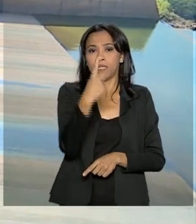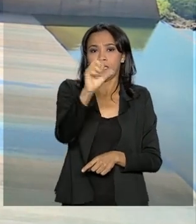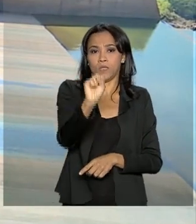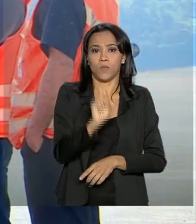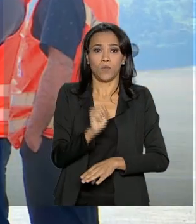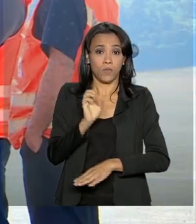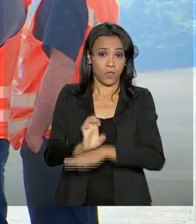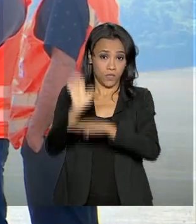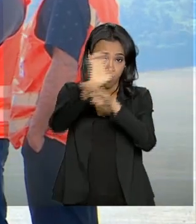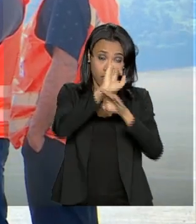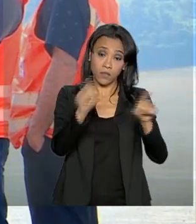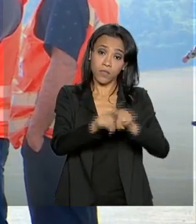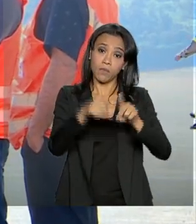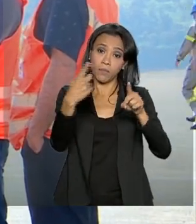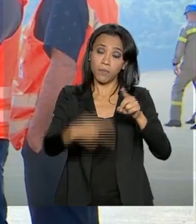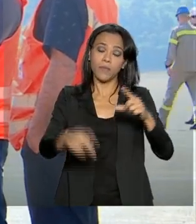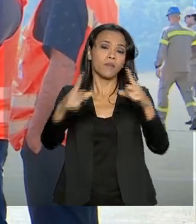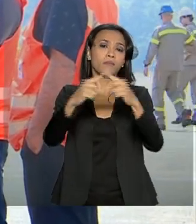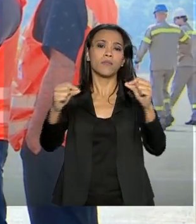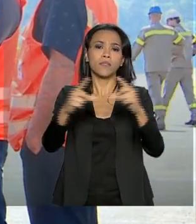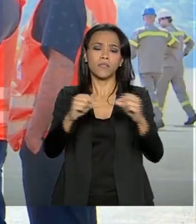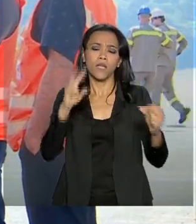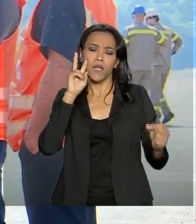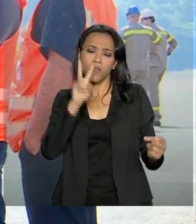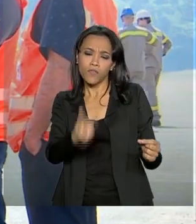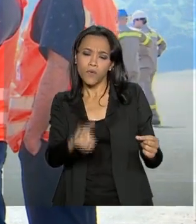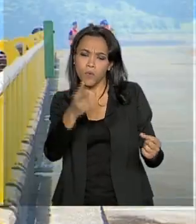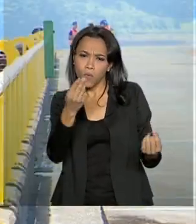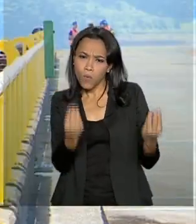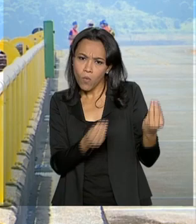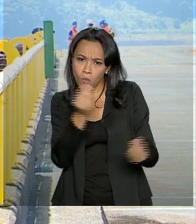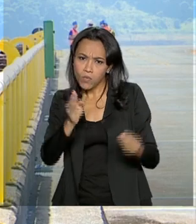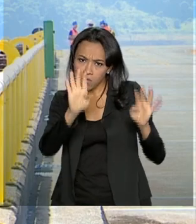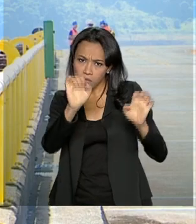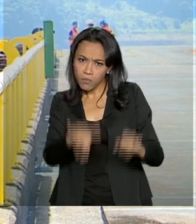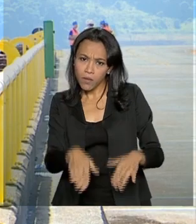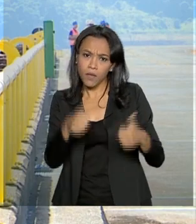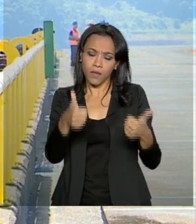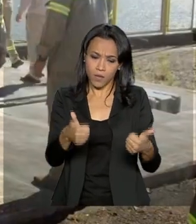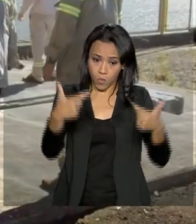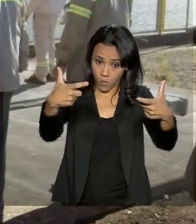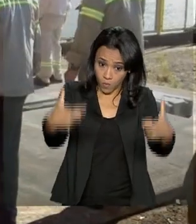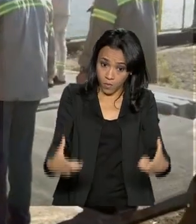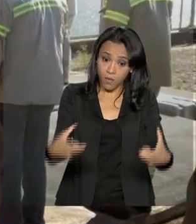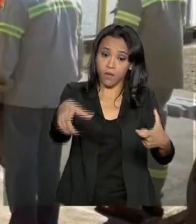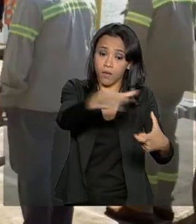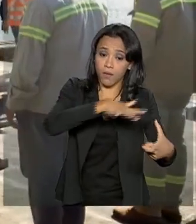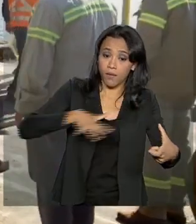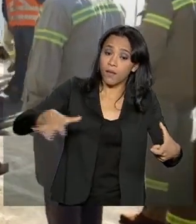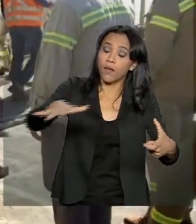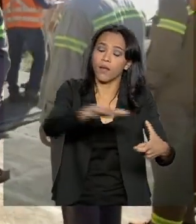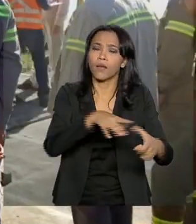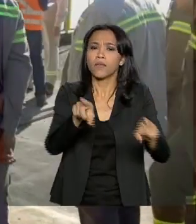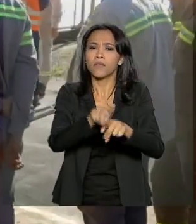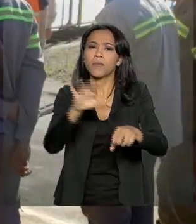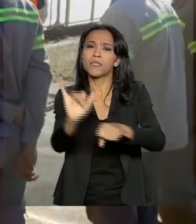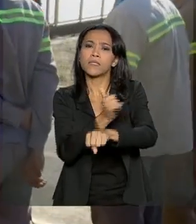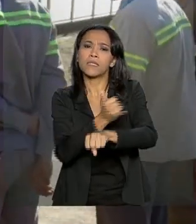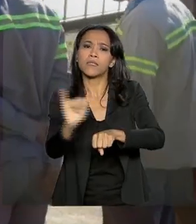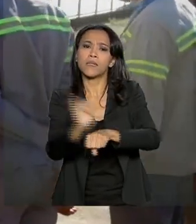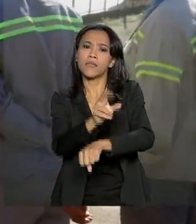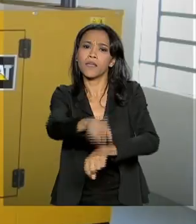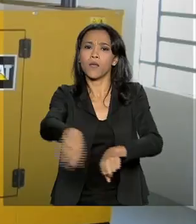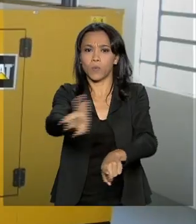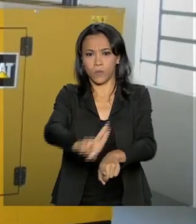Distrito Federal. Os técnicos observaram o estado de conservação, a manutenção do local e a operação dos instrumentos usados